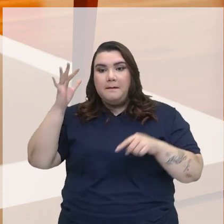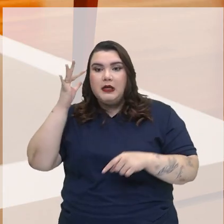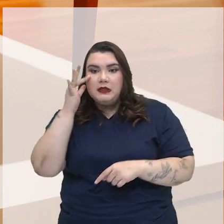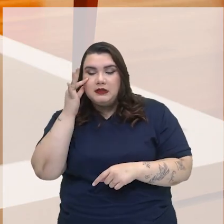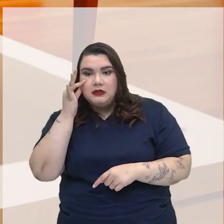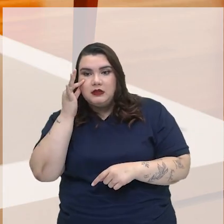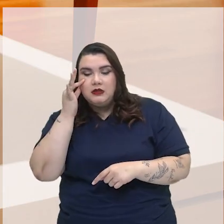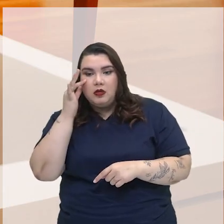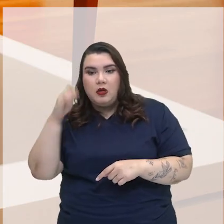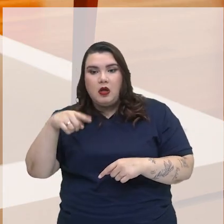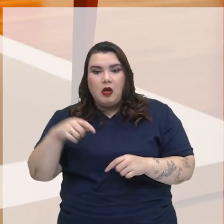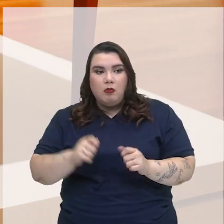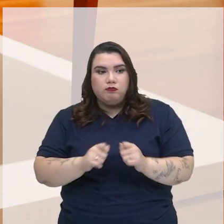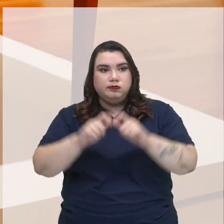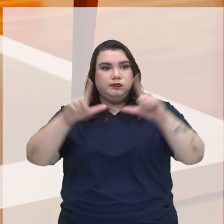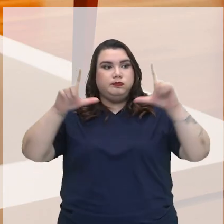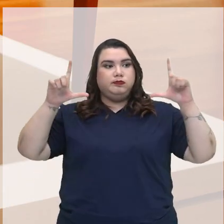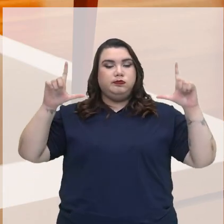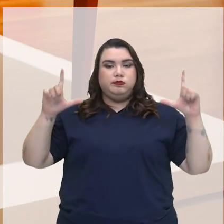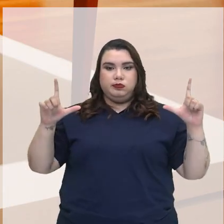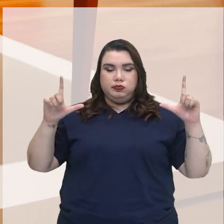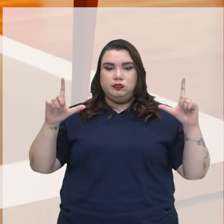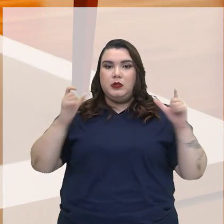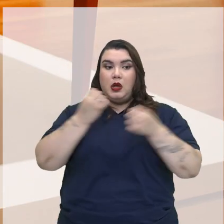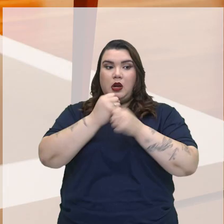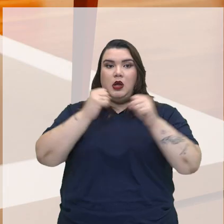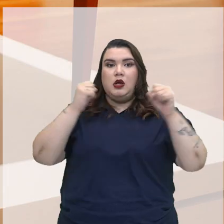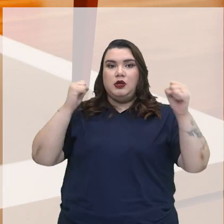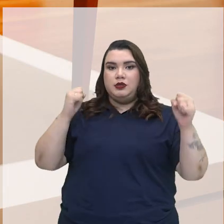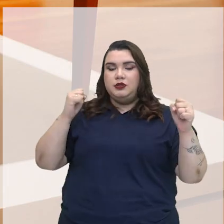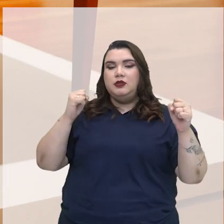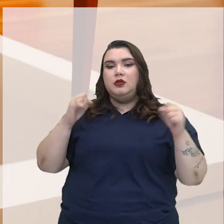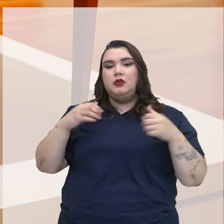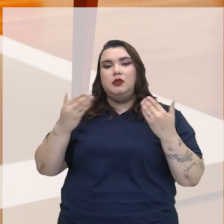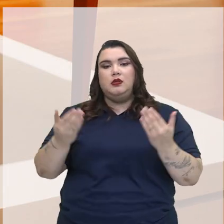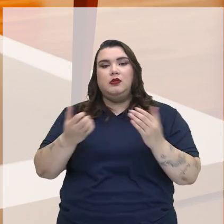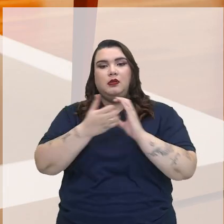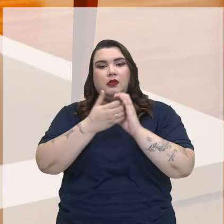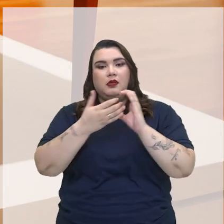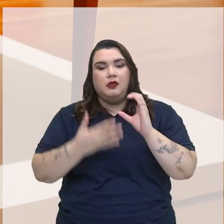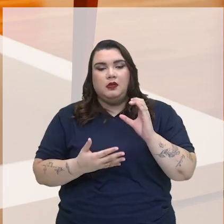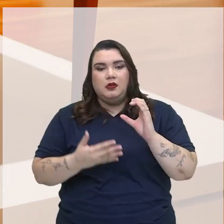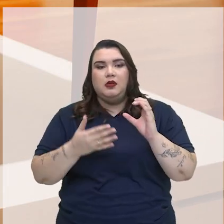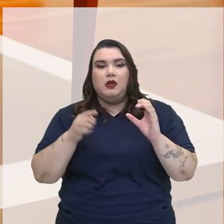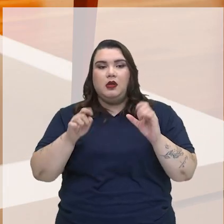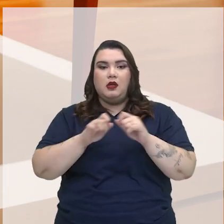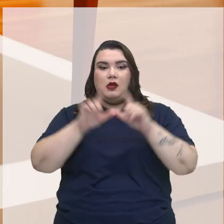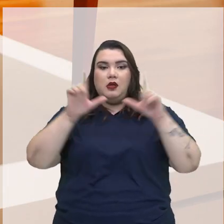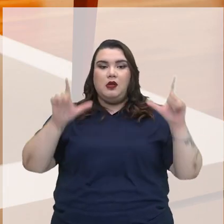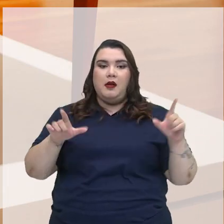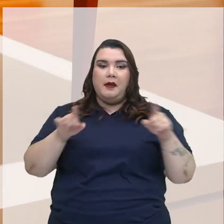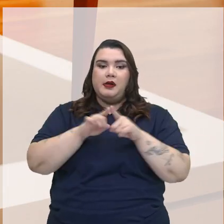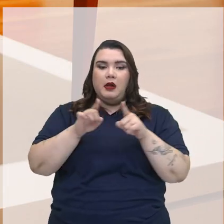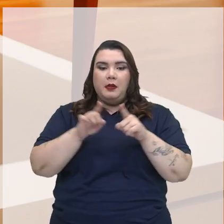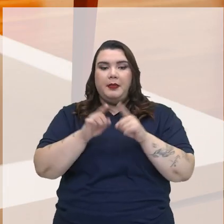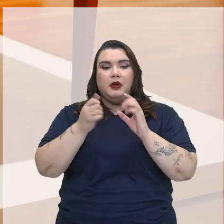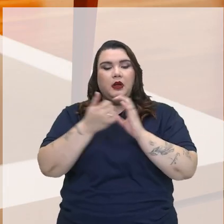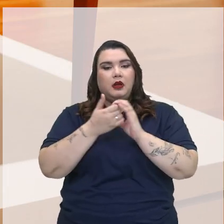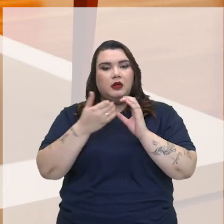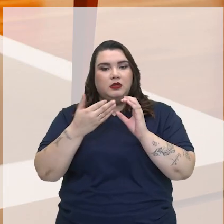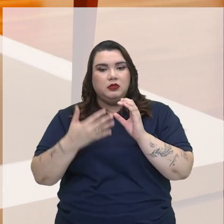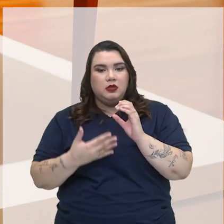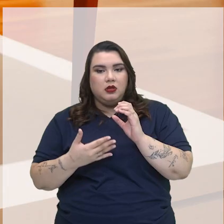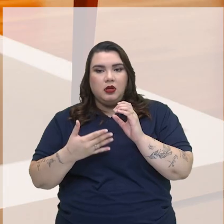uma imagem hiper. E uma das características do hiperrealismo, não só no tamanho, mas nas proporções,